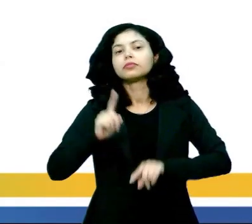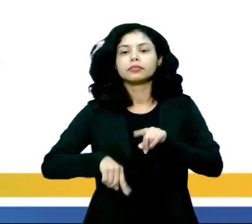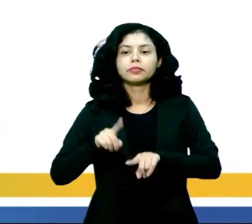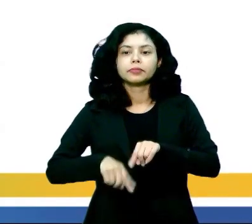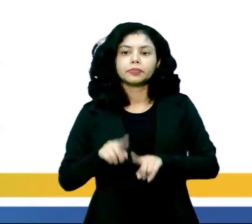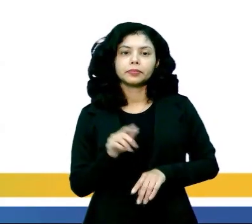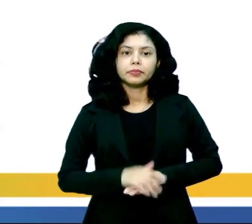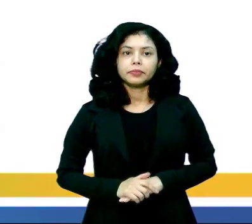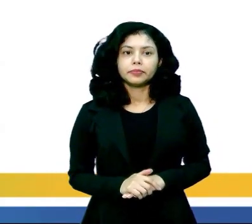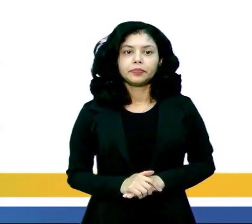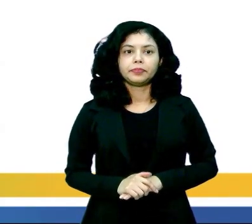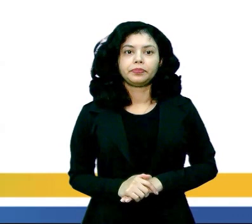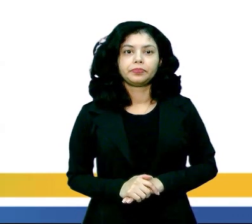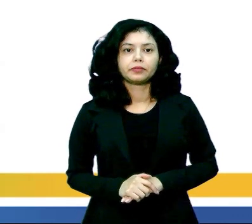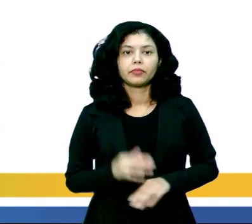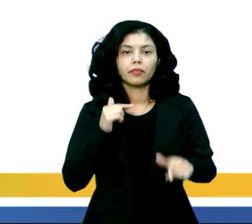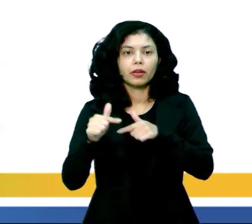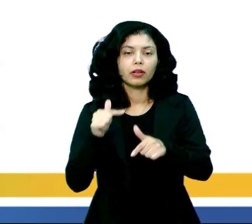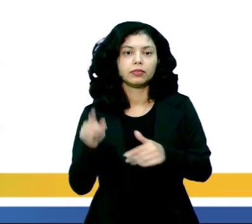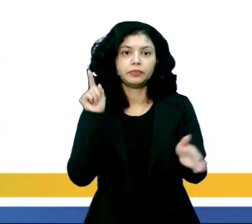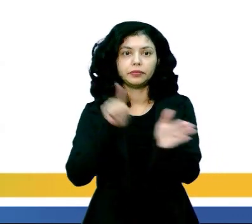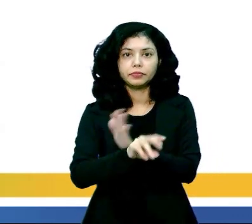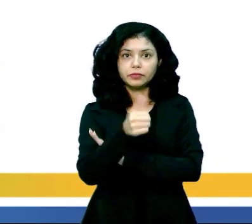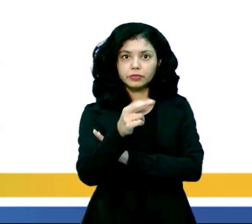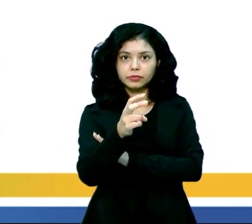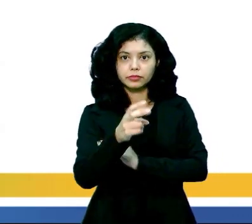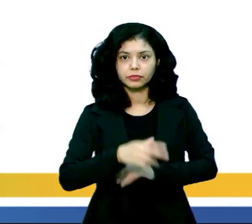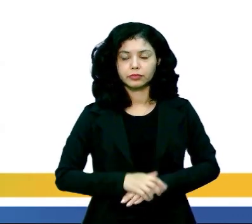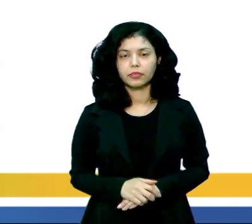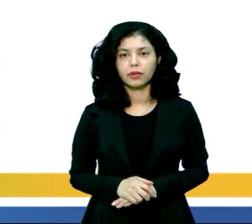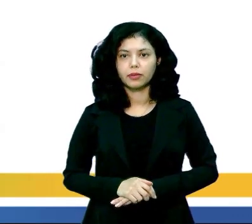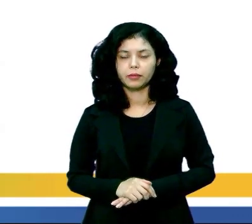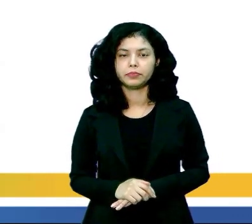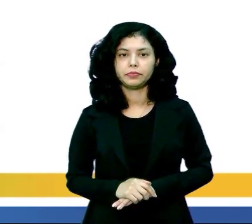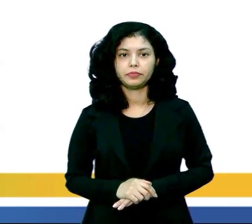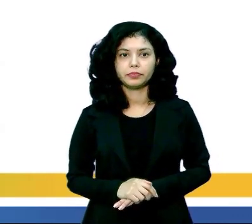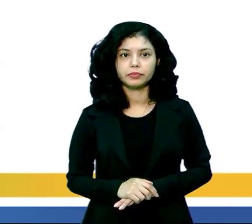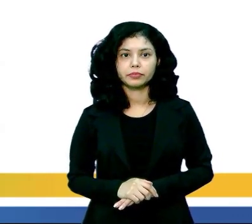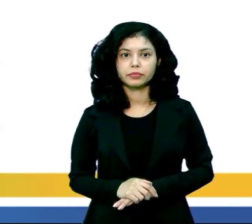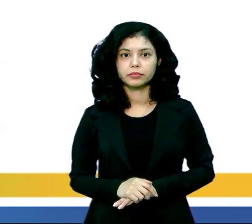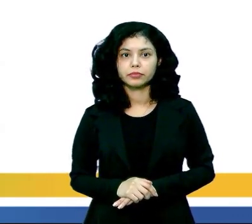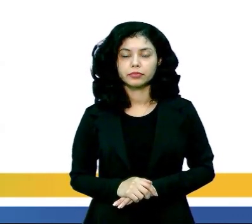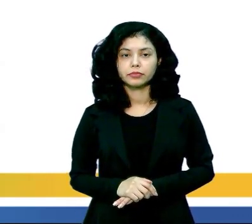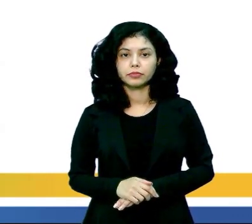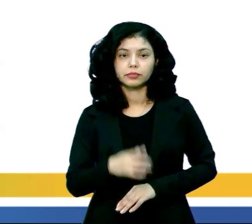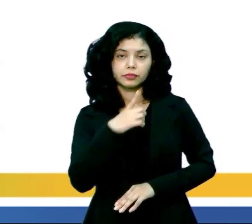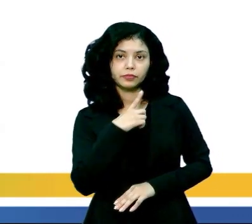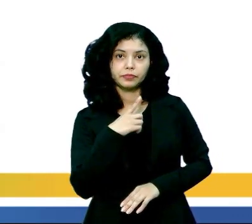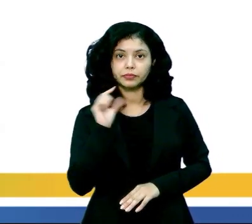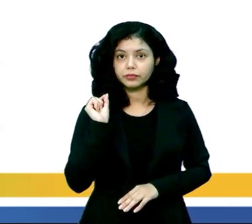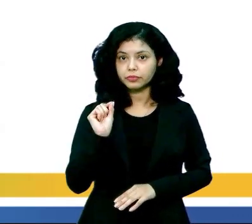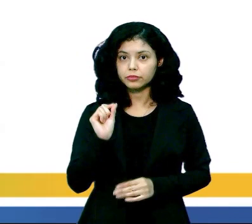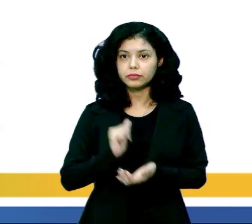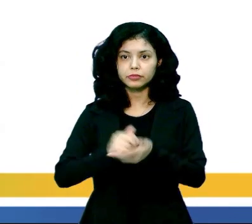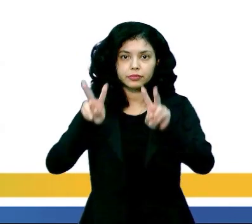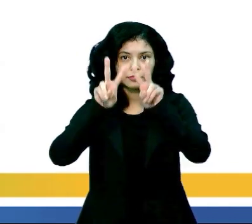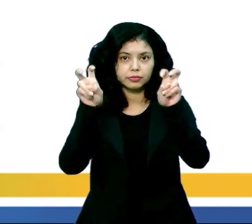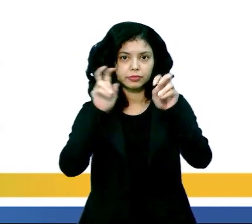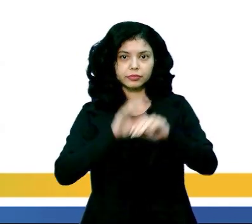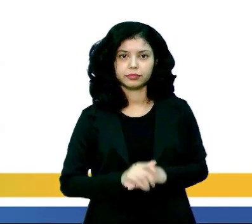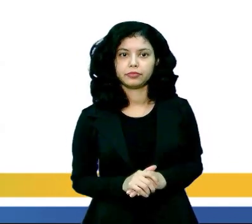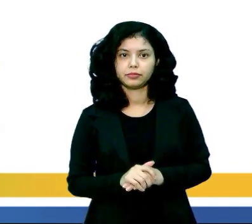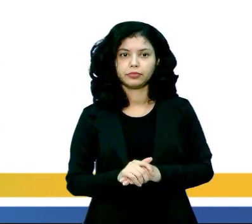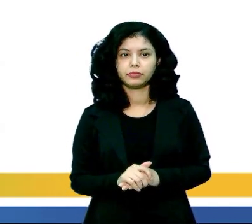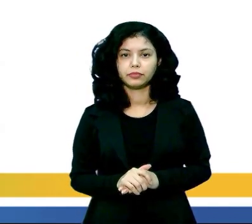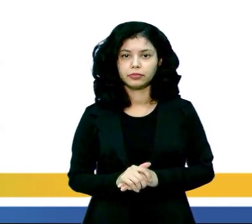material, tá? E vamos trabalhar com a questão 15, que tem aí, né, o título